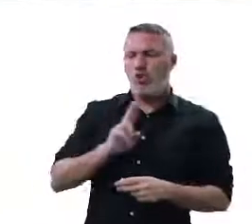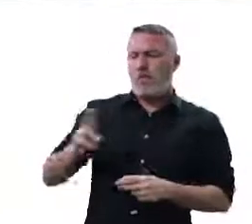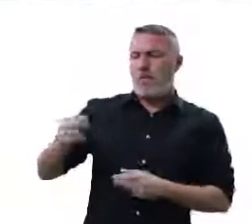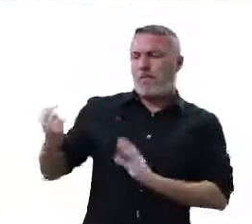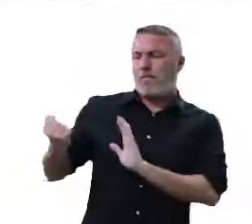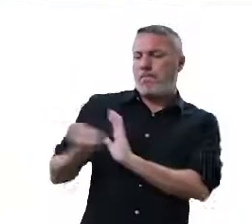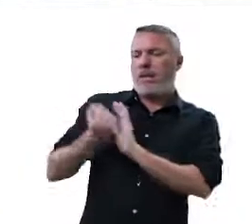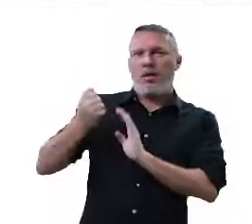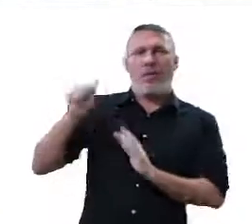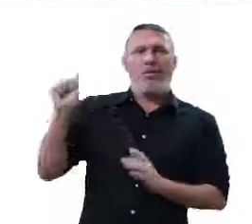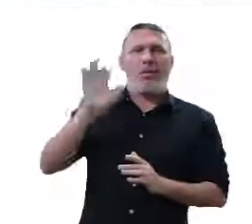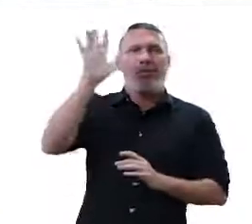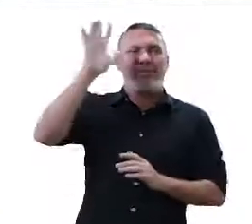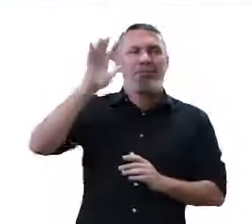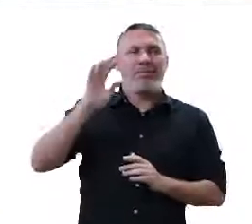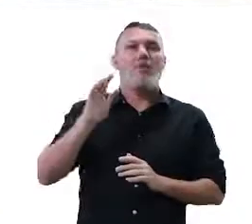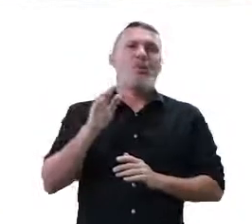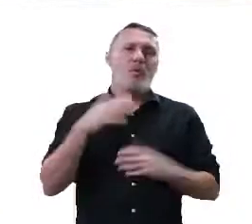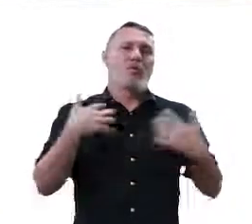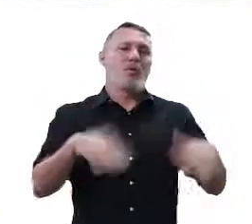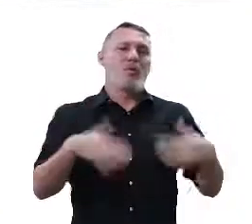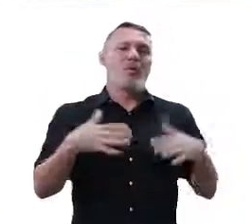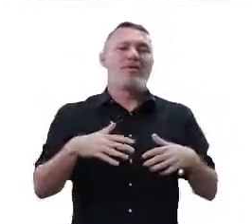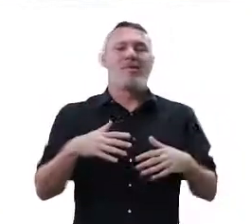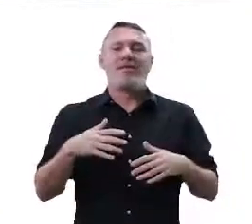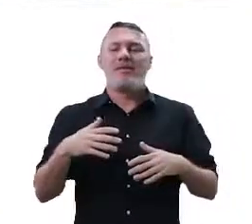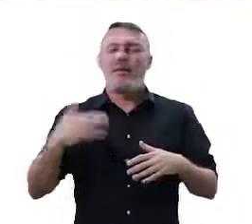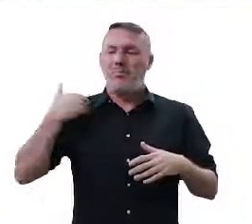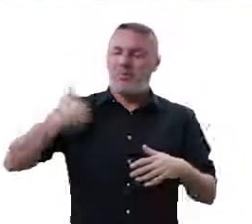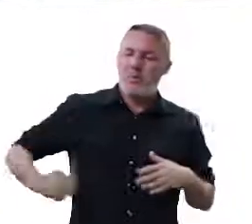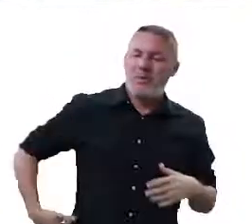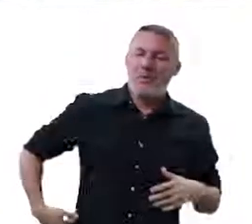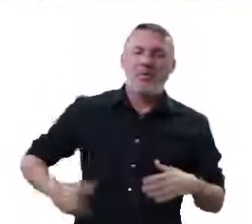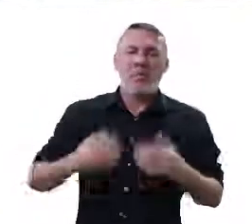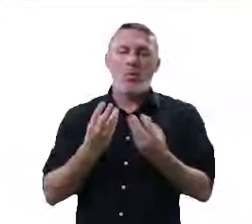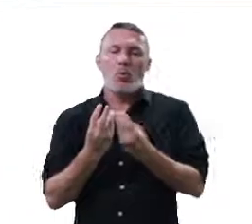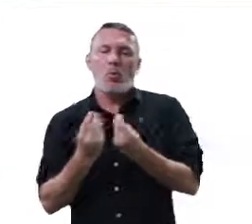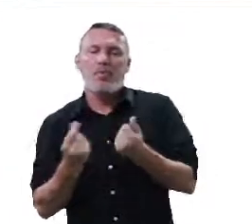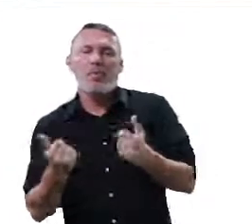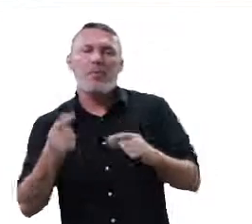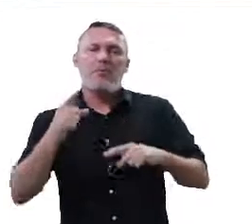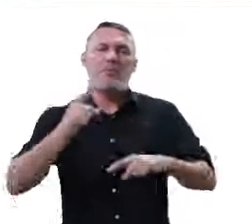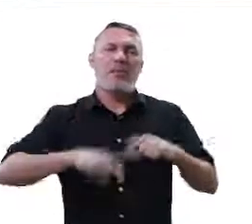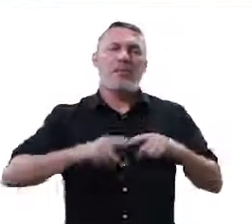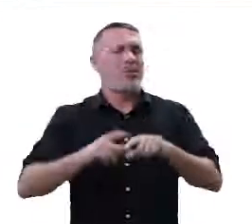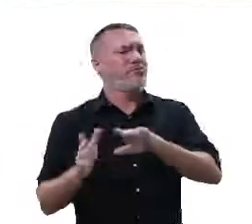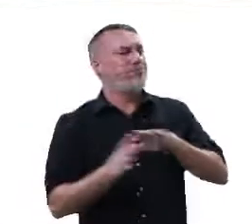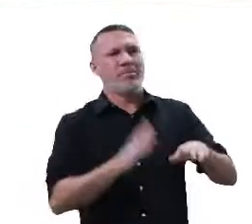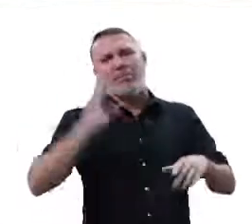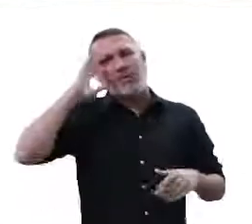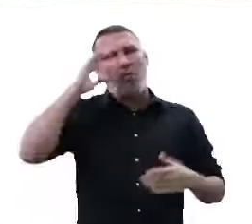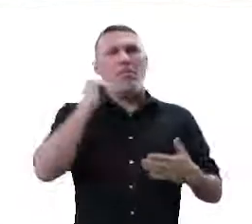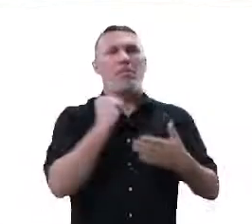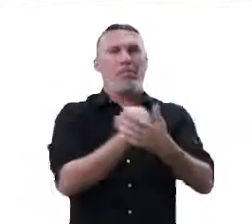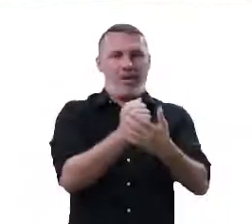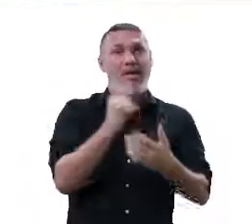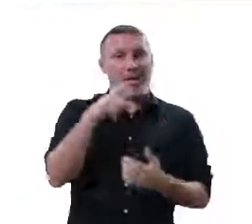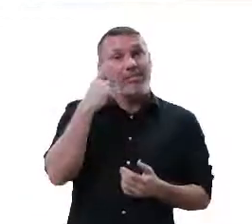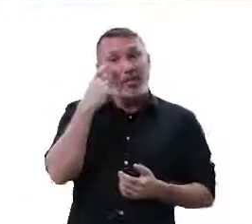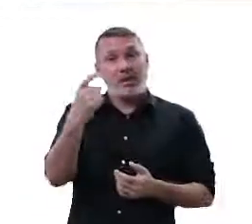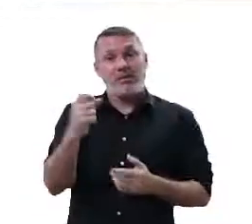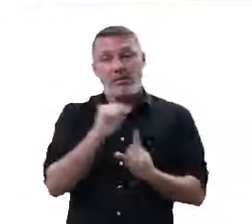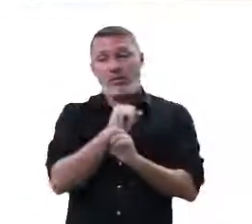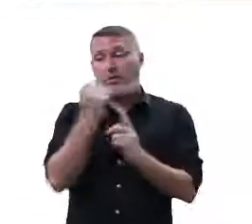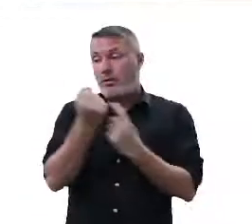que na sociedade hoje, né? Então, isso é muito interessante.